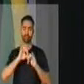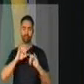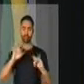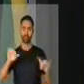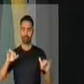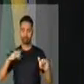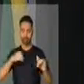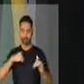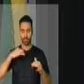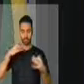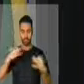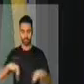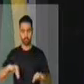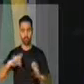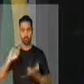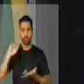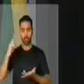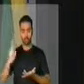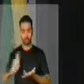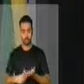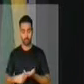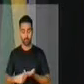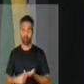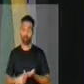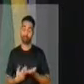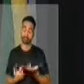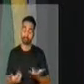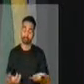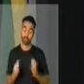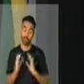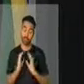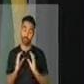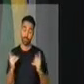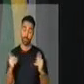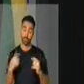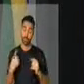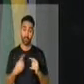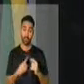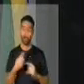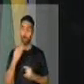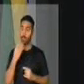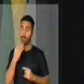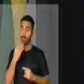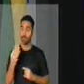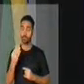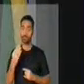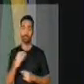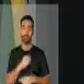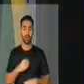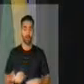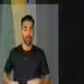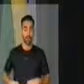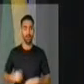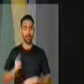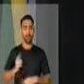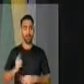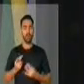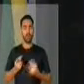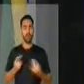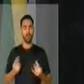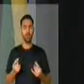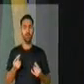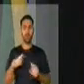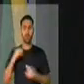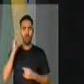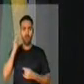nosso compromisso. E aí as demandas, obviamente, que temos encaminhado ao Ministério, que o ministro tem sido sensível, que não